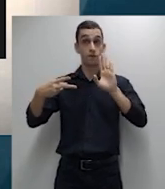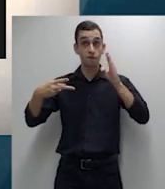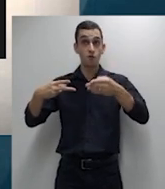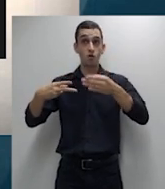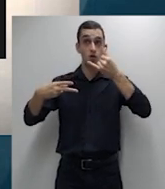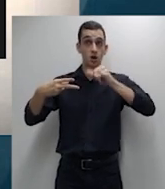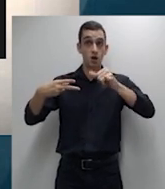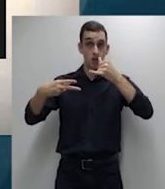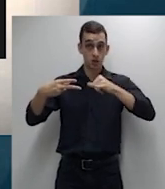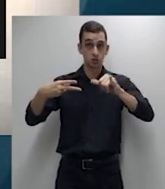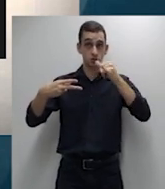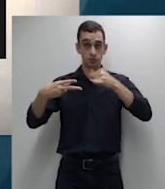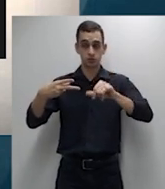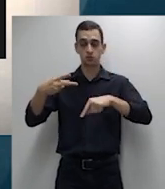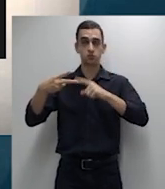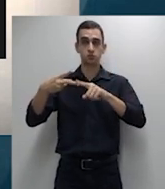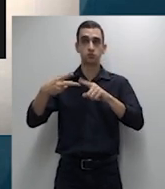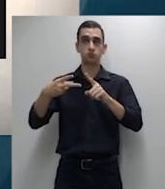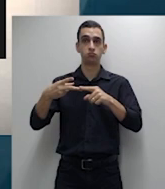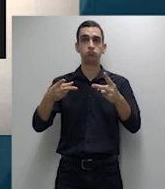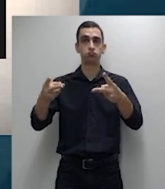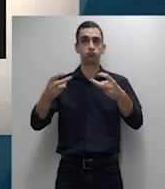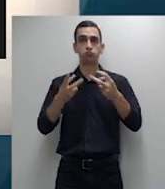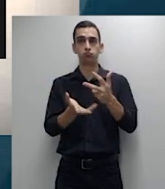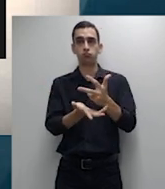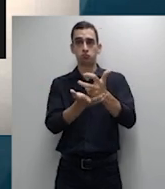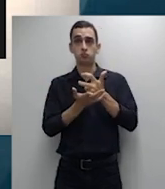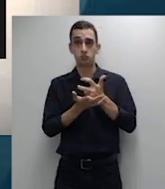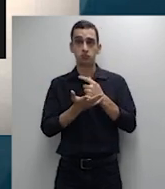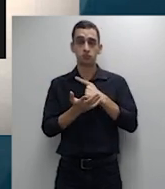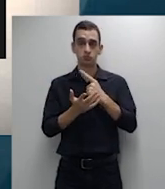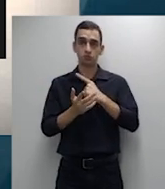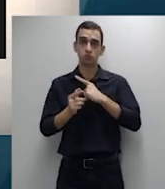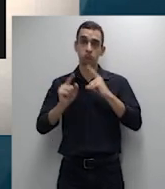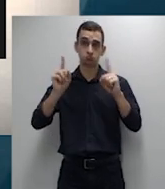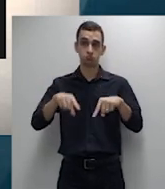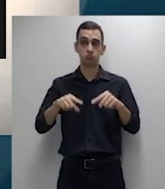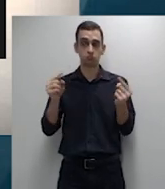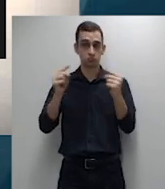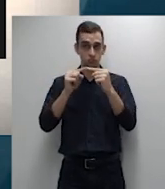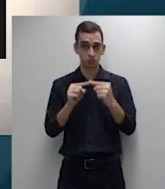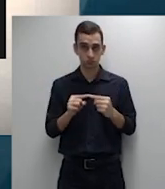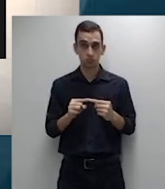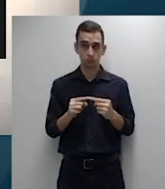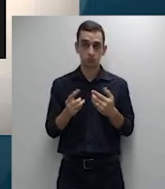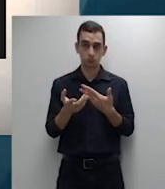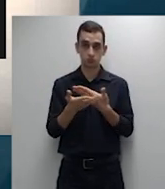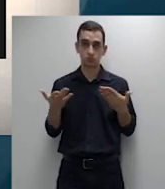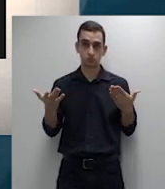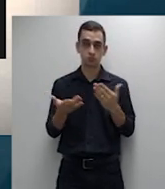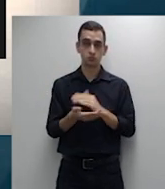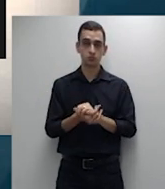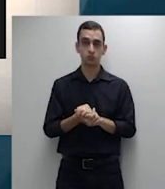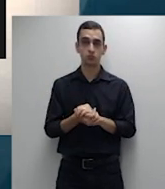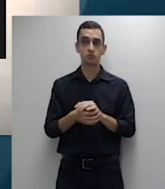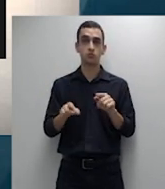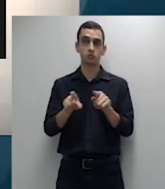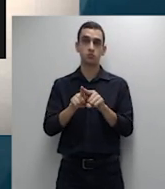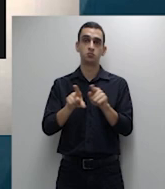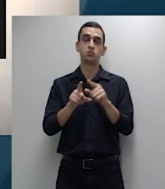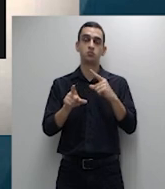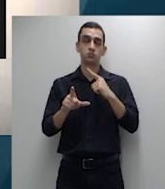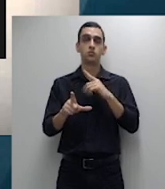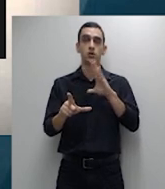segundo que ela trata de cobrança pela utilização de faixas Domingo então a luz da legislação infraconstitucional prevalência lei